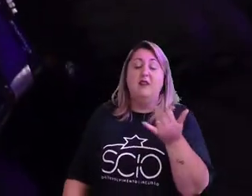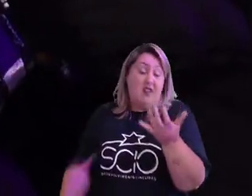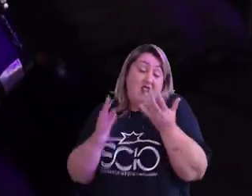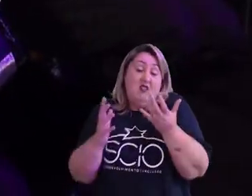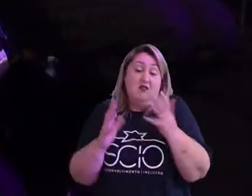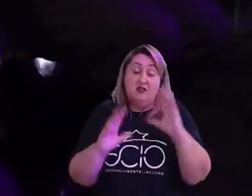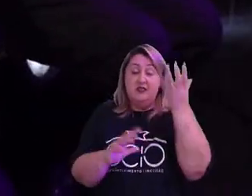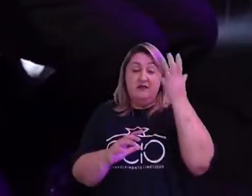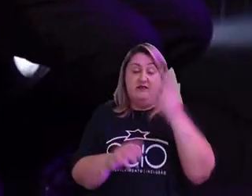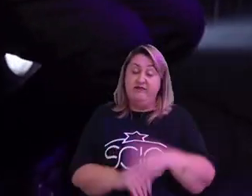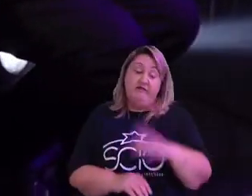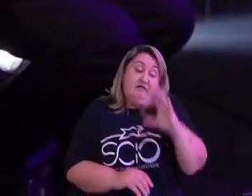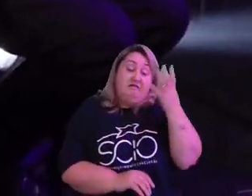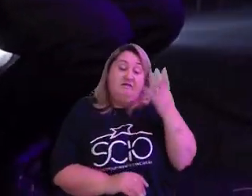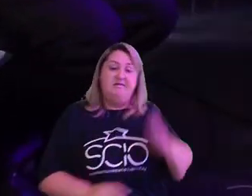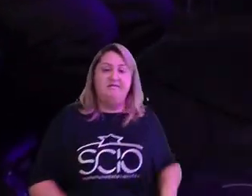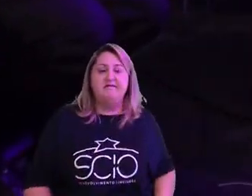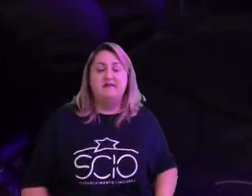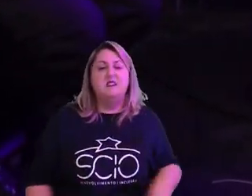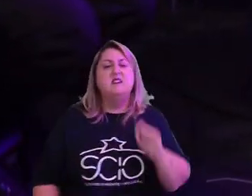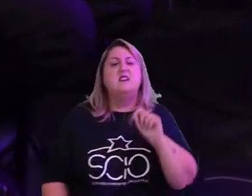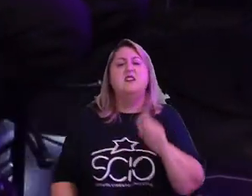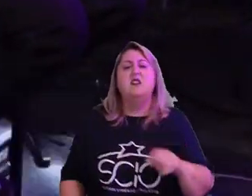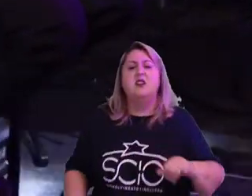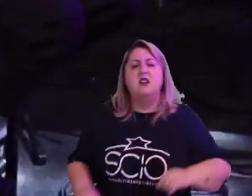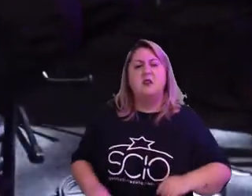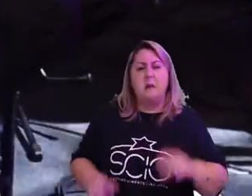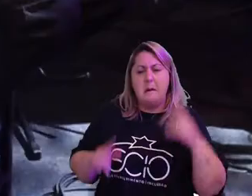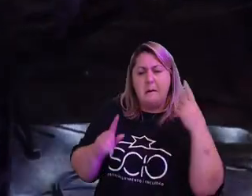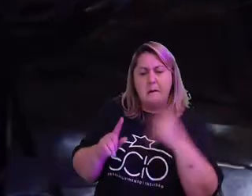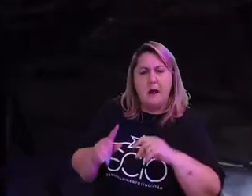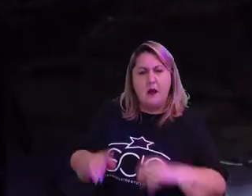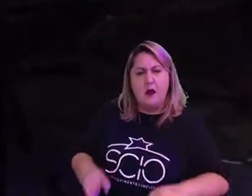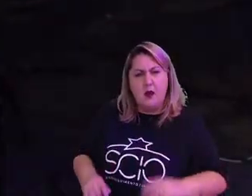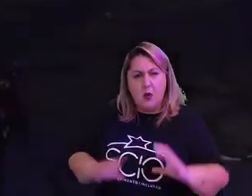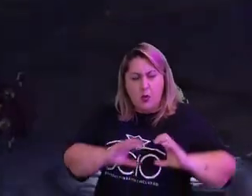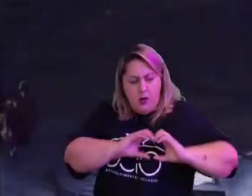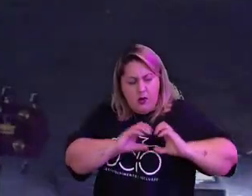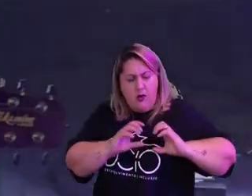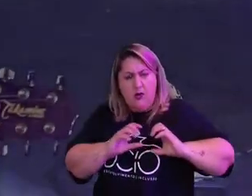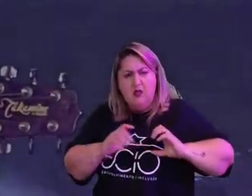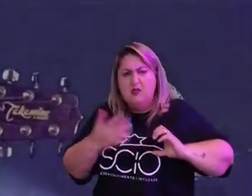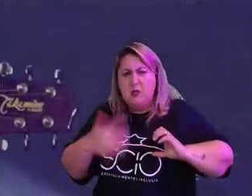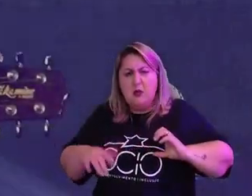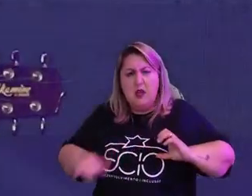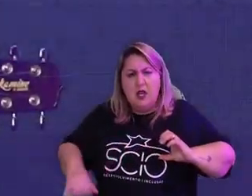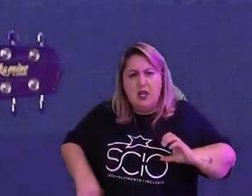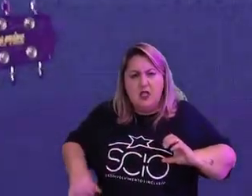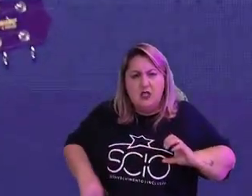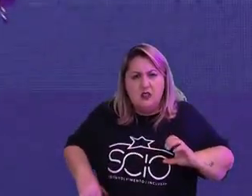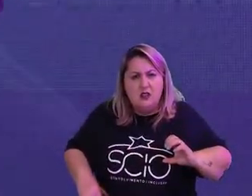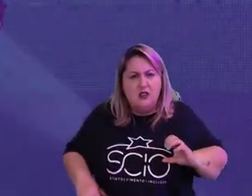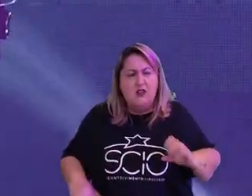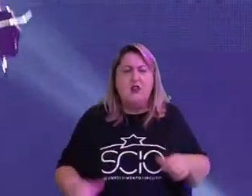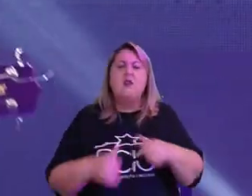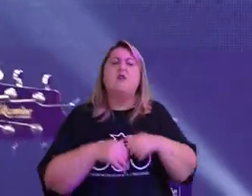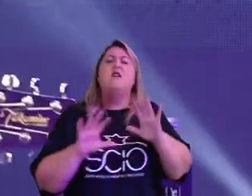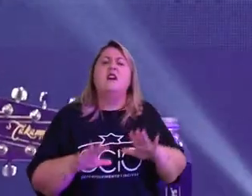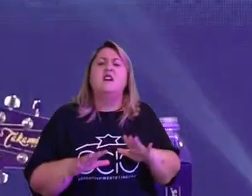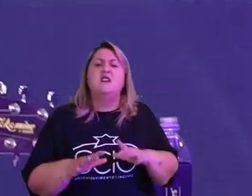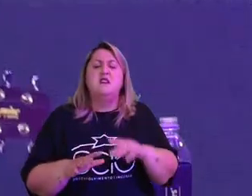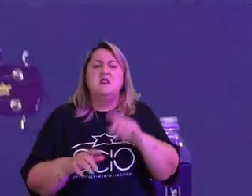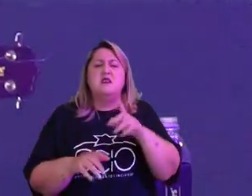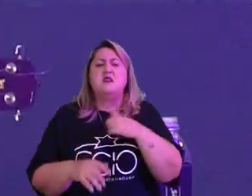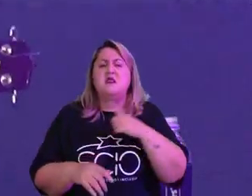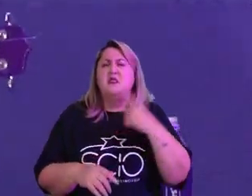Se rolar, rolou. Não se maltrata o coração. Quem não merece sofrer, não vou